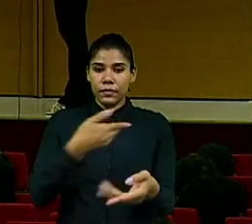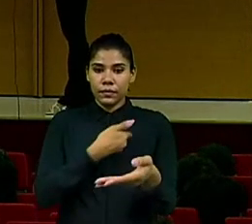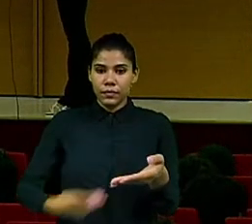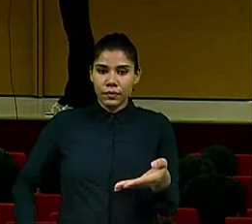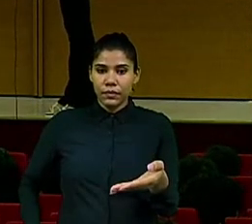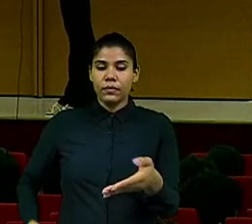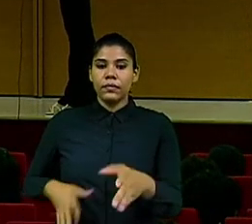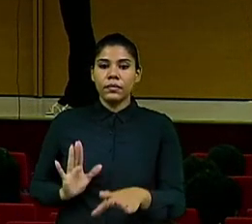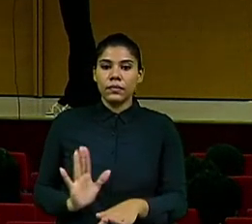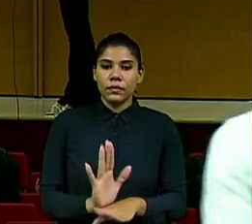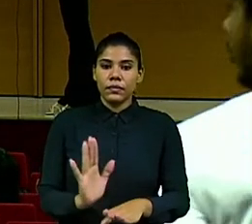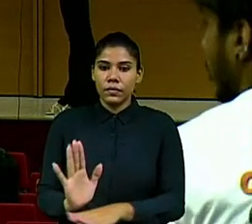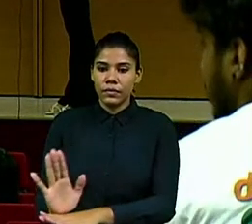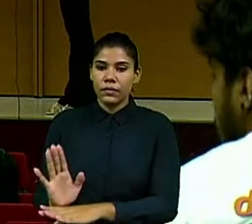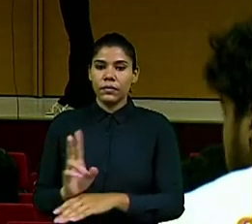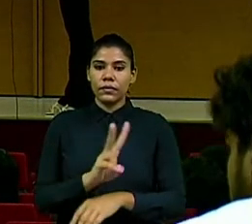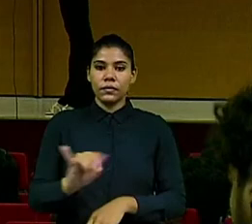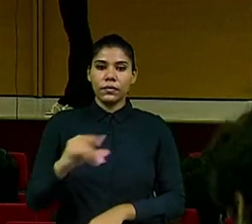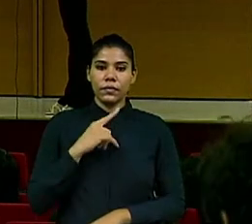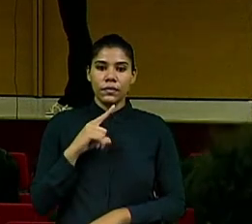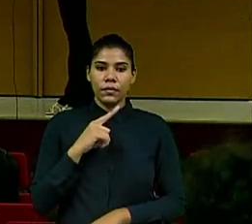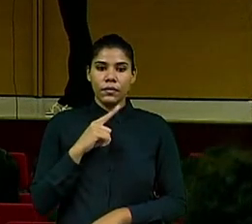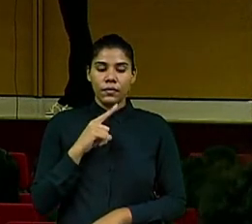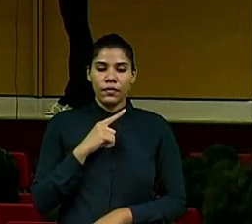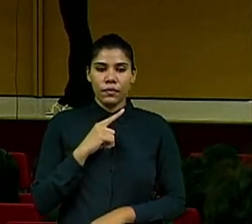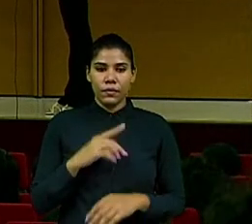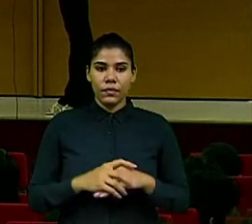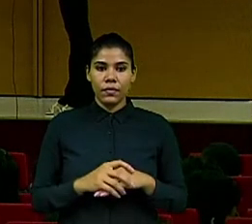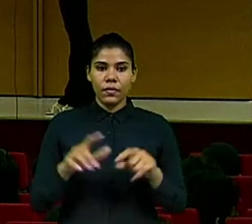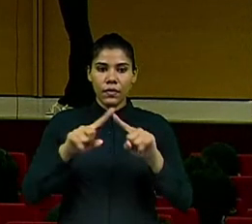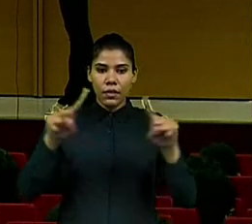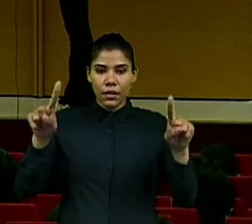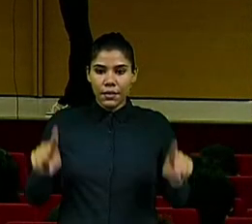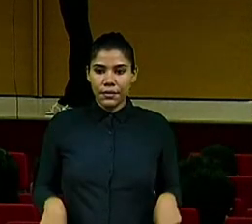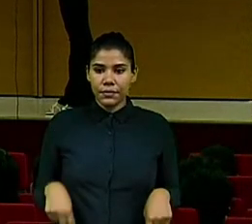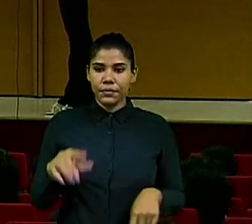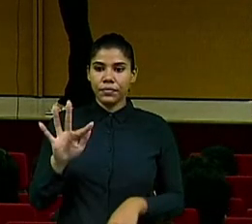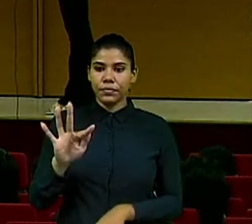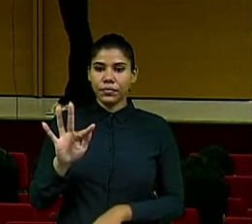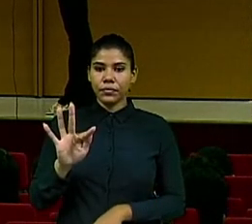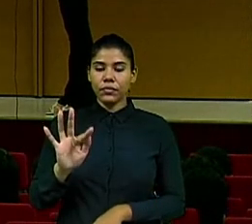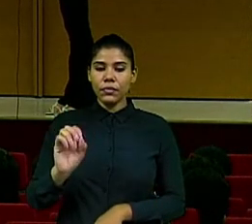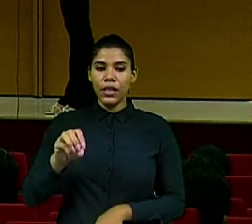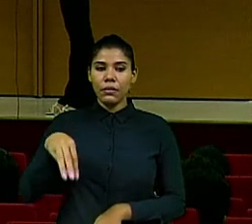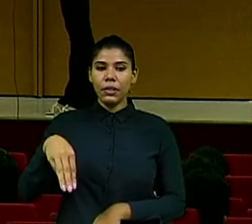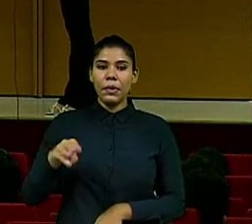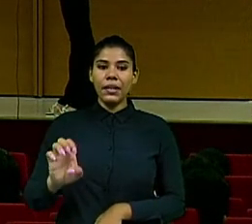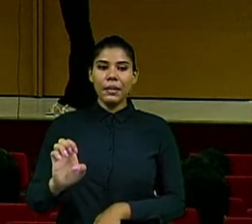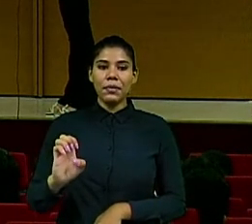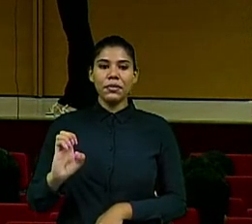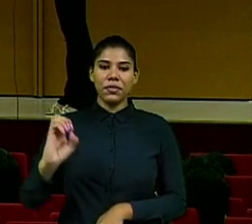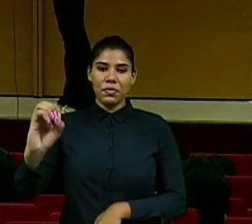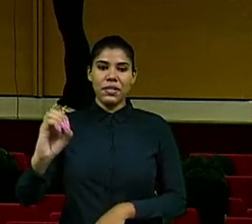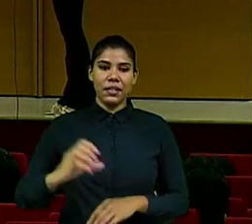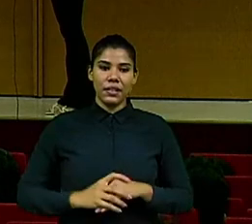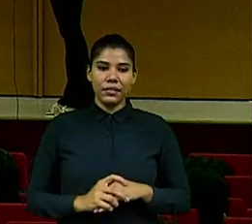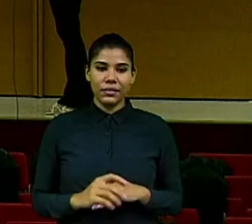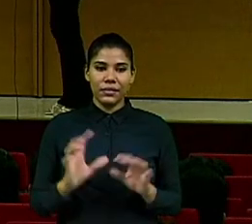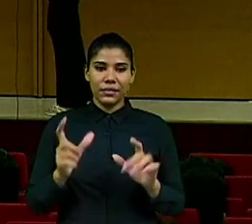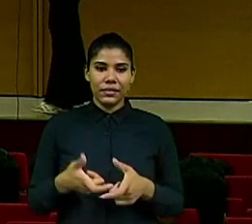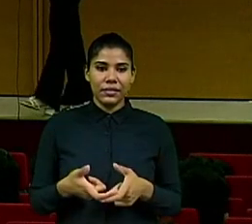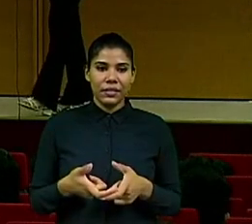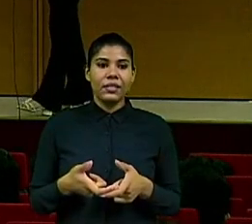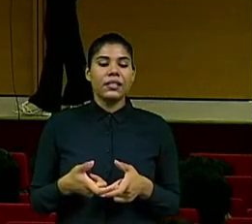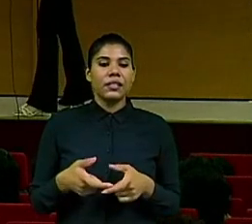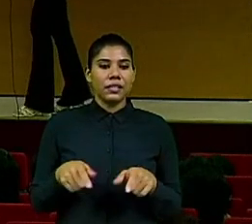de renda a gente vai ter a criação de programas Como fome zero né a ampliação do bolsa escola e